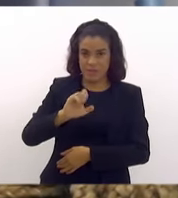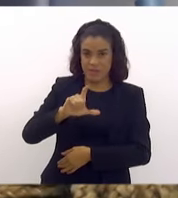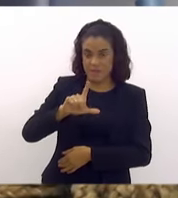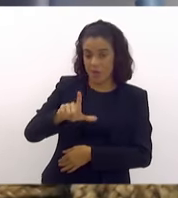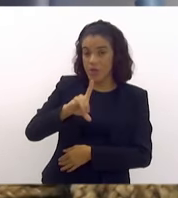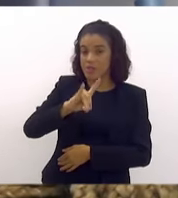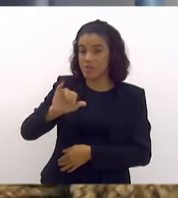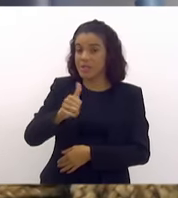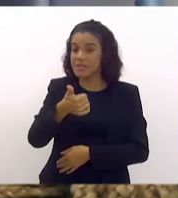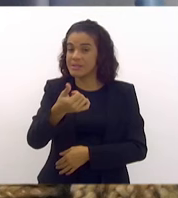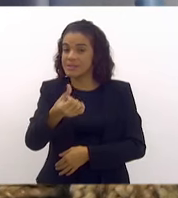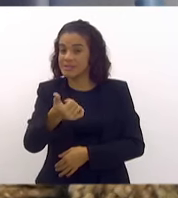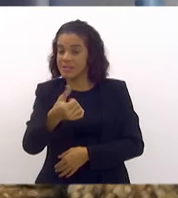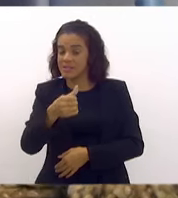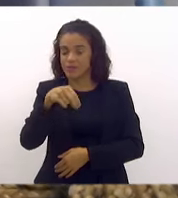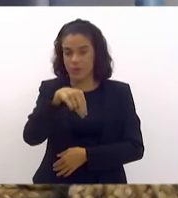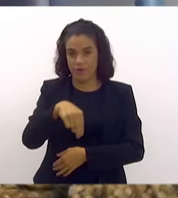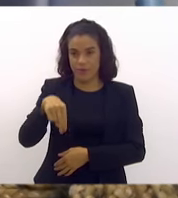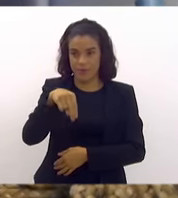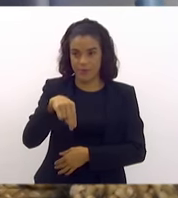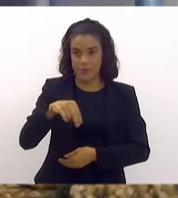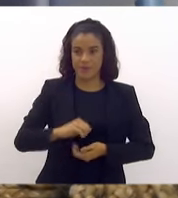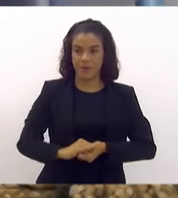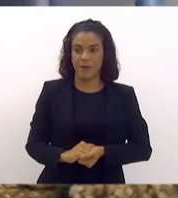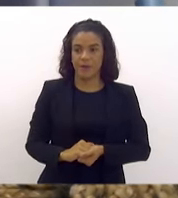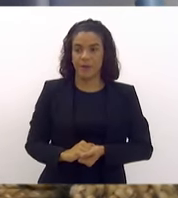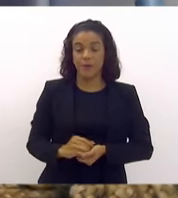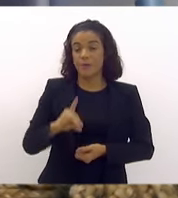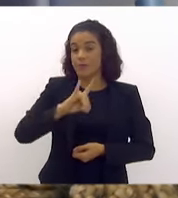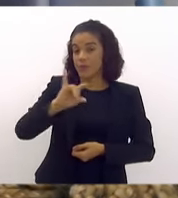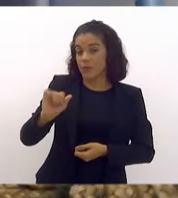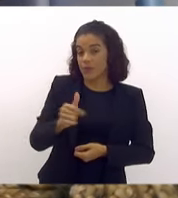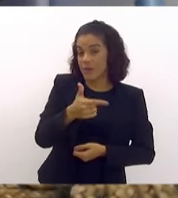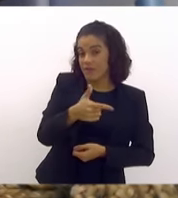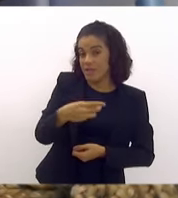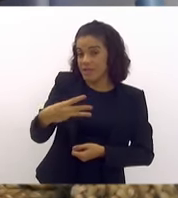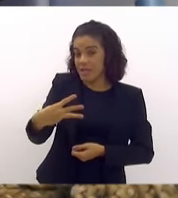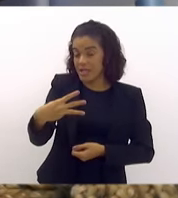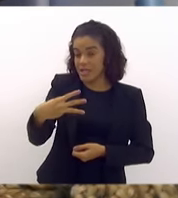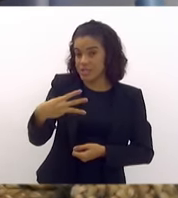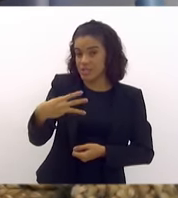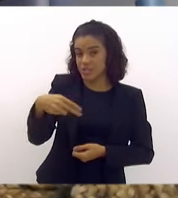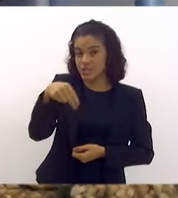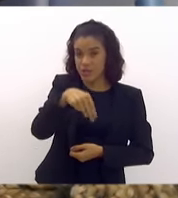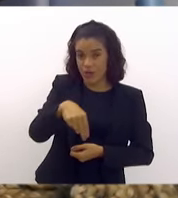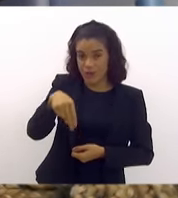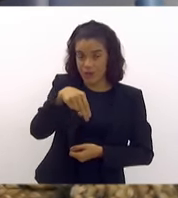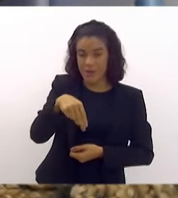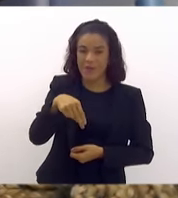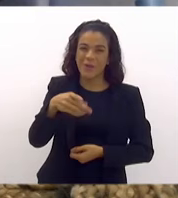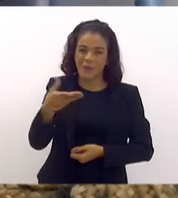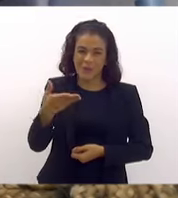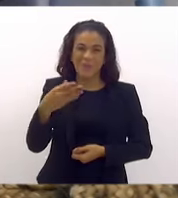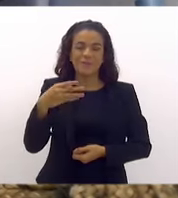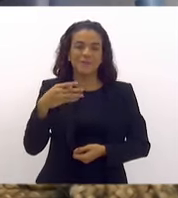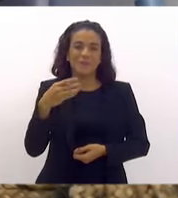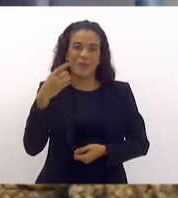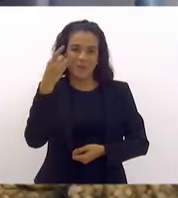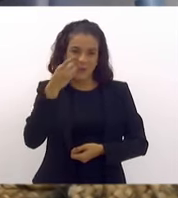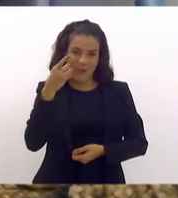16/11 eh o dia 23/11 Deputado Márcio Gualberto relator desta